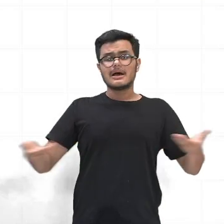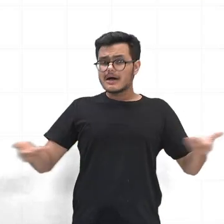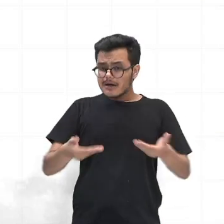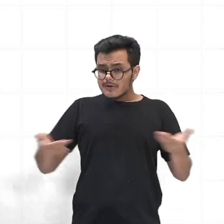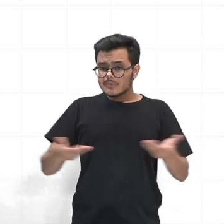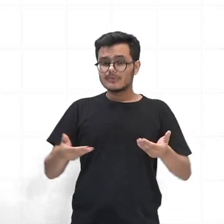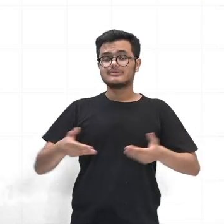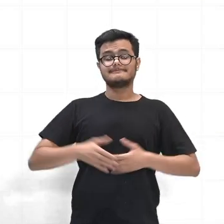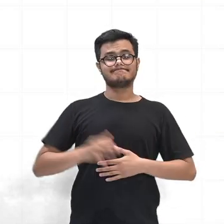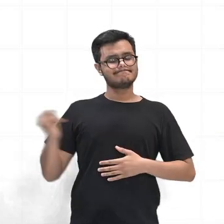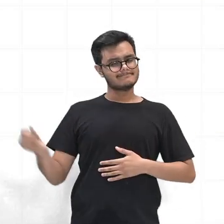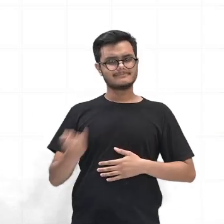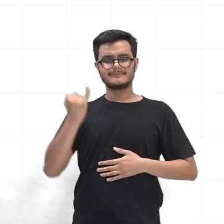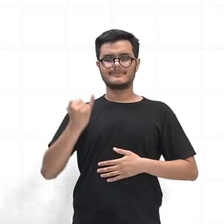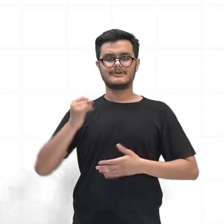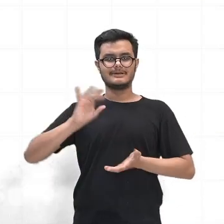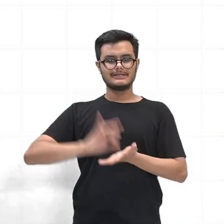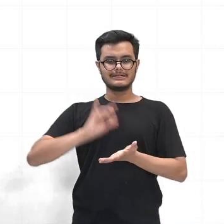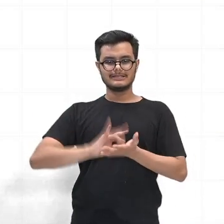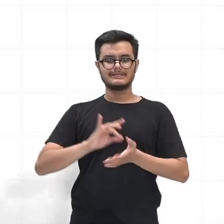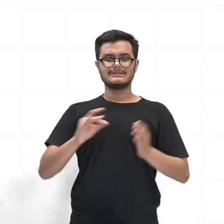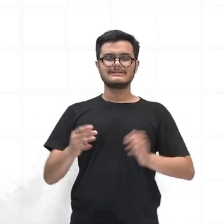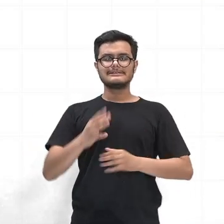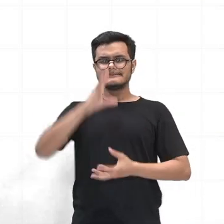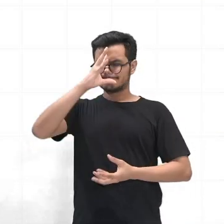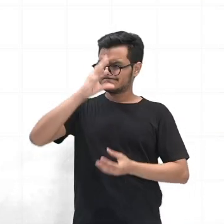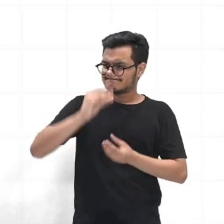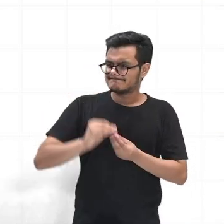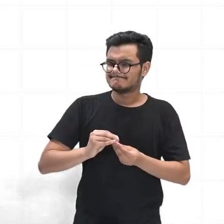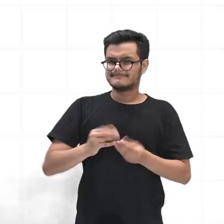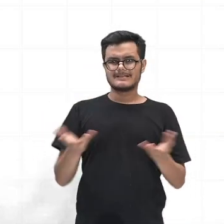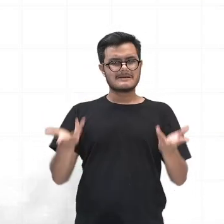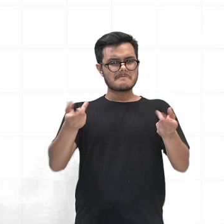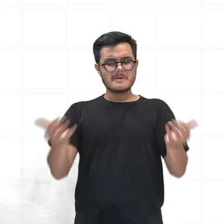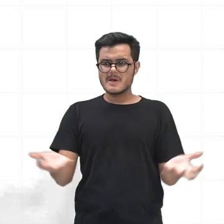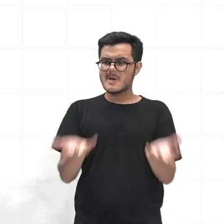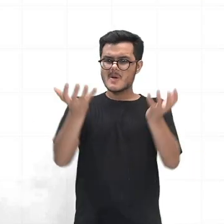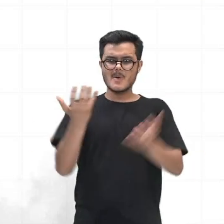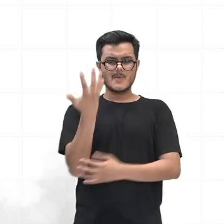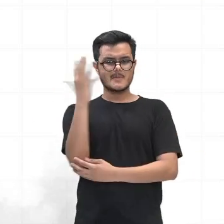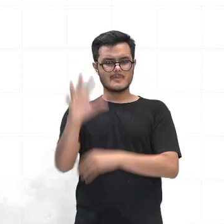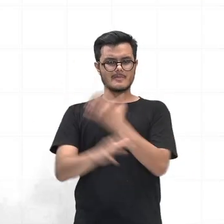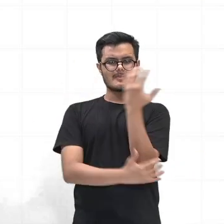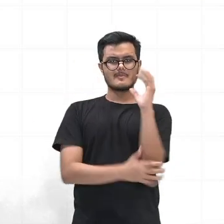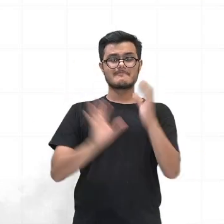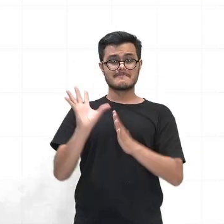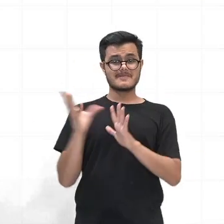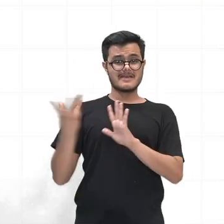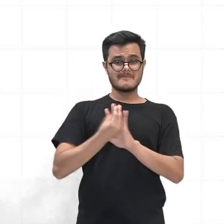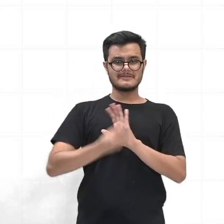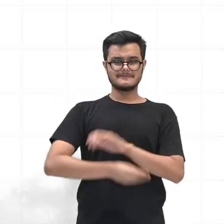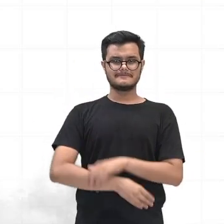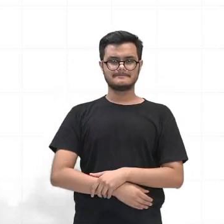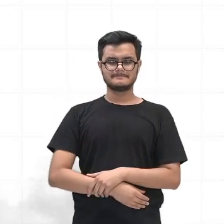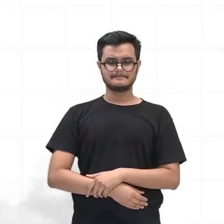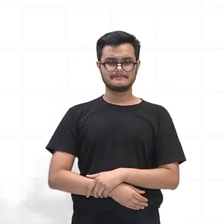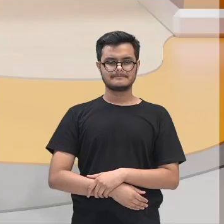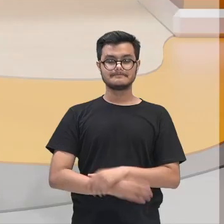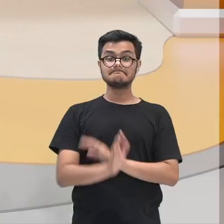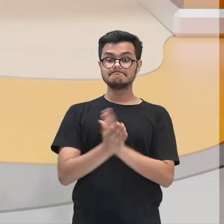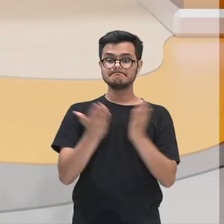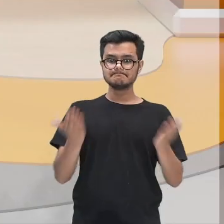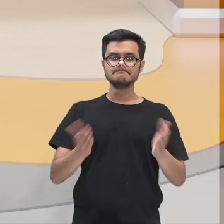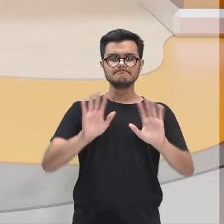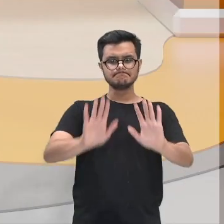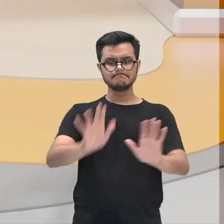sendo um elemento vital para compreender a riqueza histórica da região amazônica. Então, turminha,